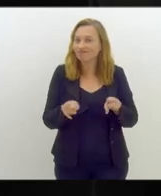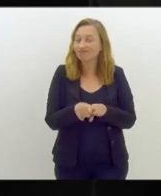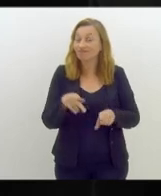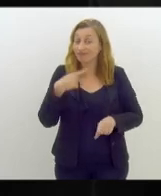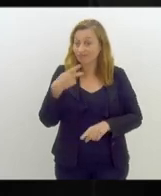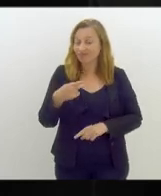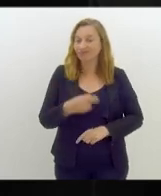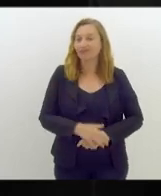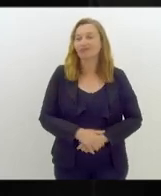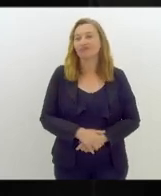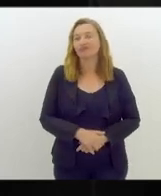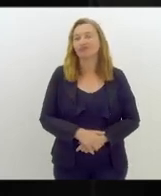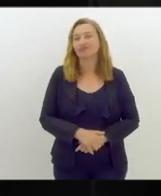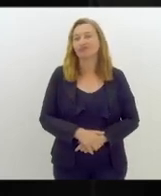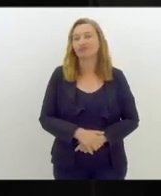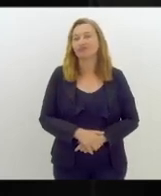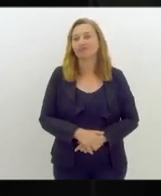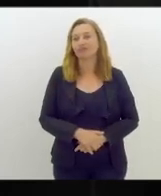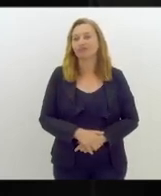foi